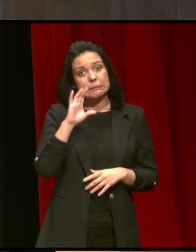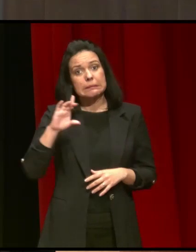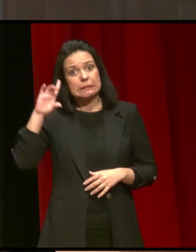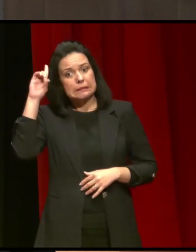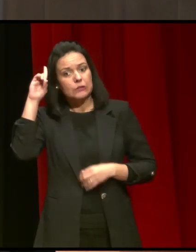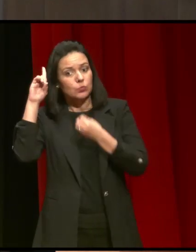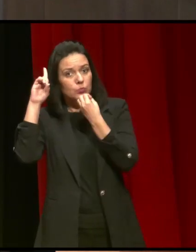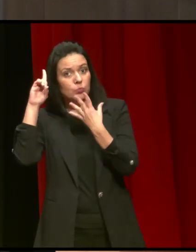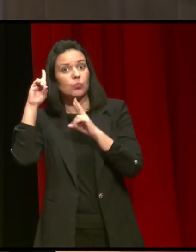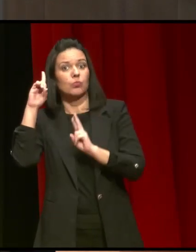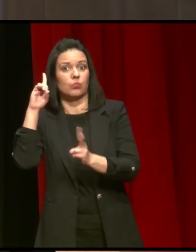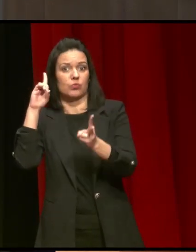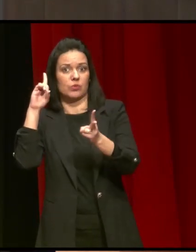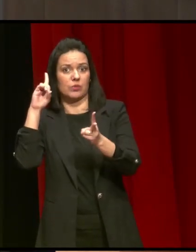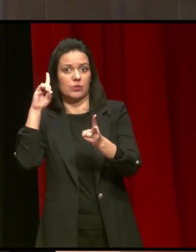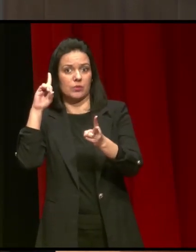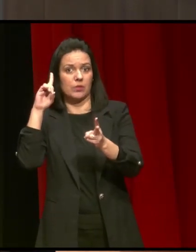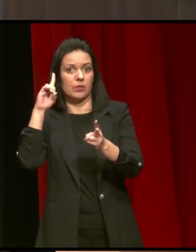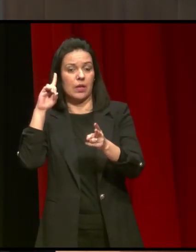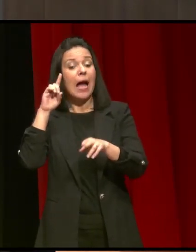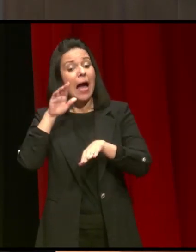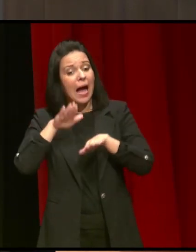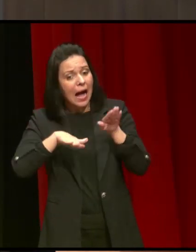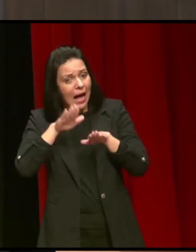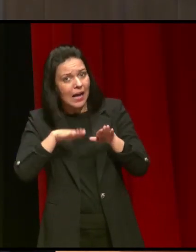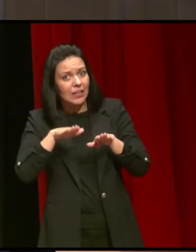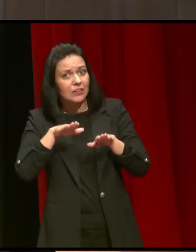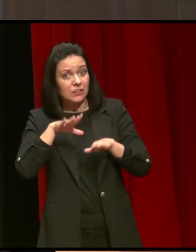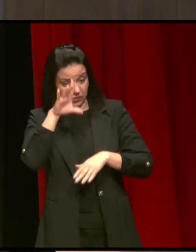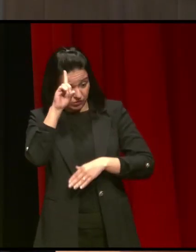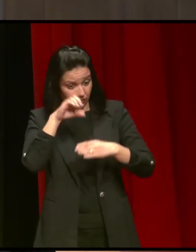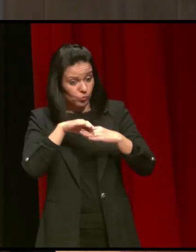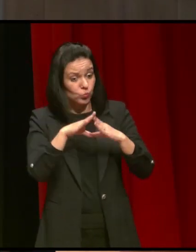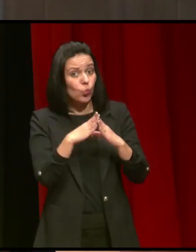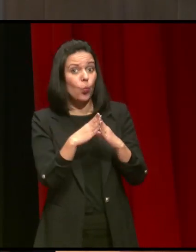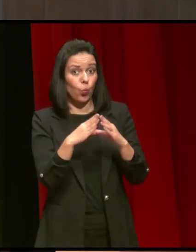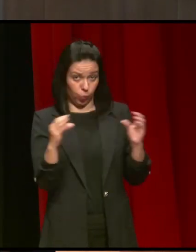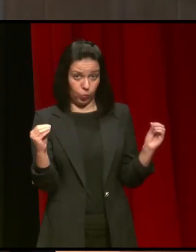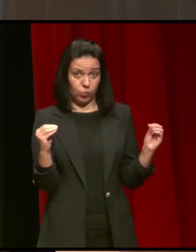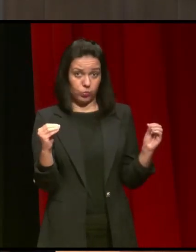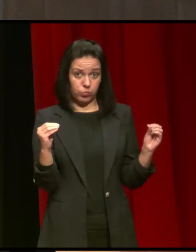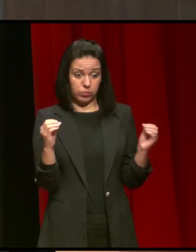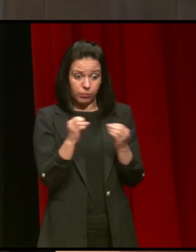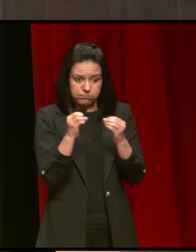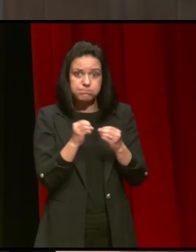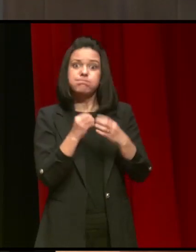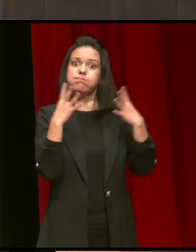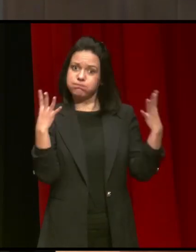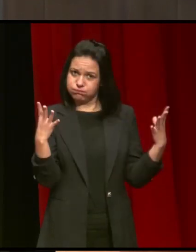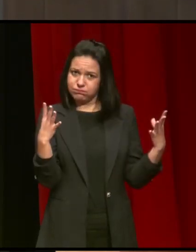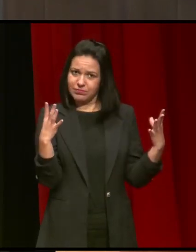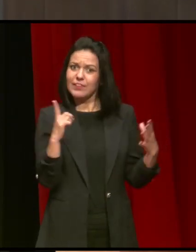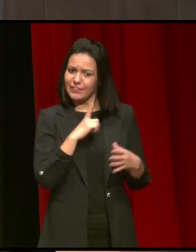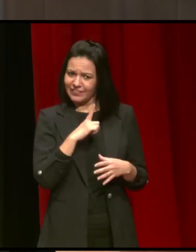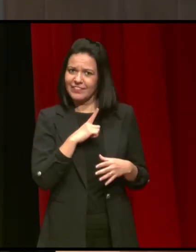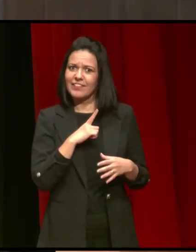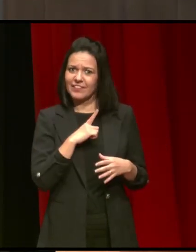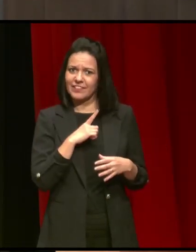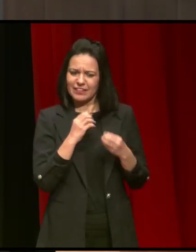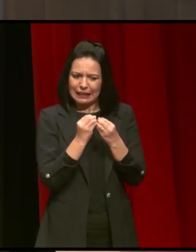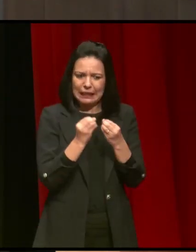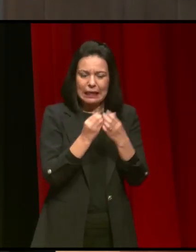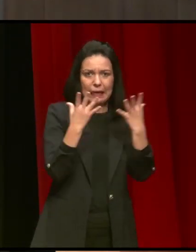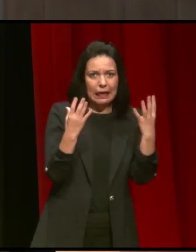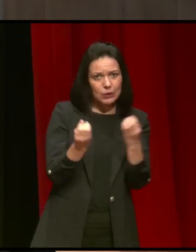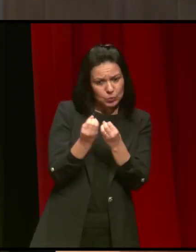não dá para dizer que Deus não vai curar. Lógico que Deus pode curar. Eu conheço de várias histórias de milagres assim, que Deus faz, Deus cura. Deus fala